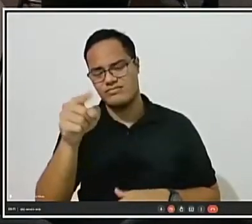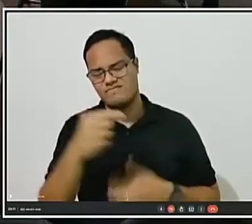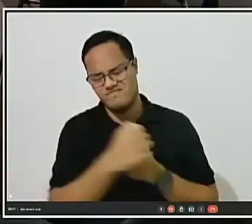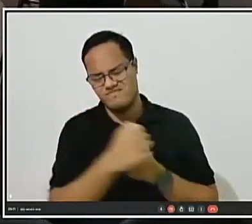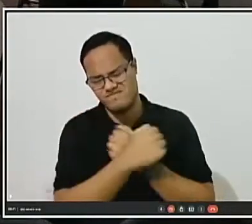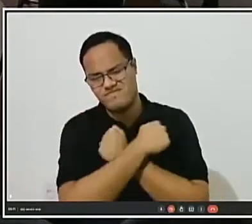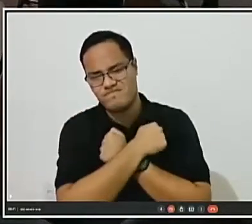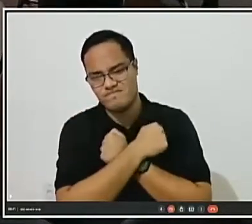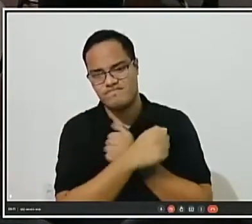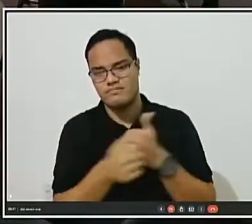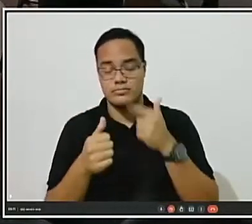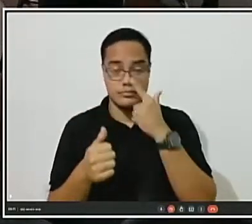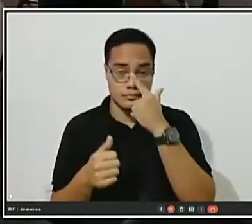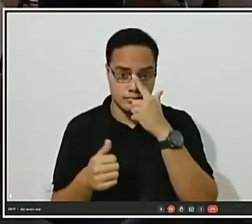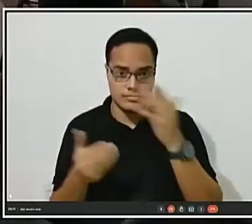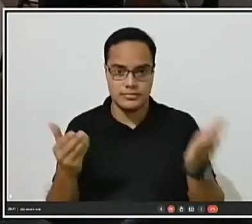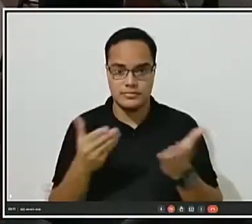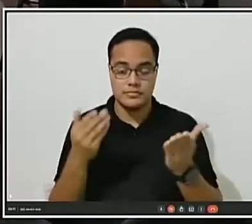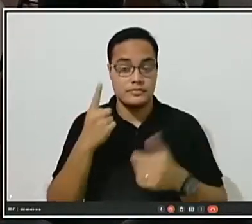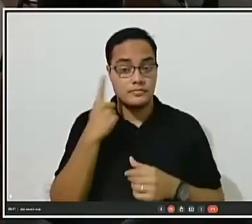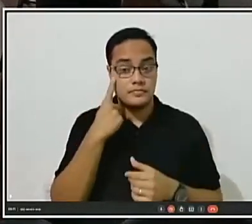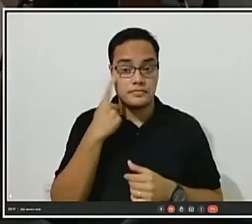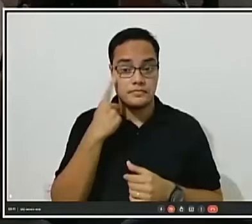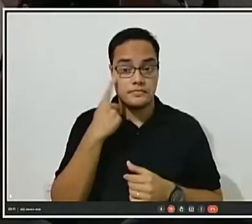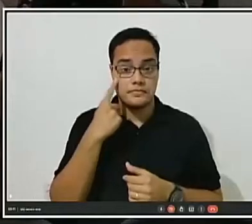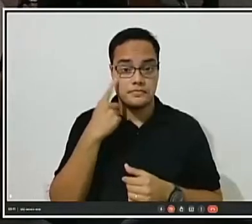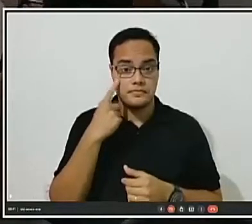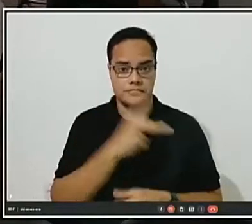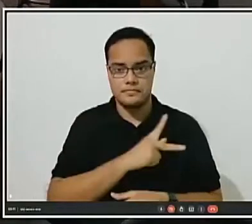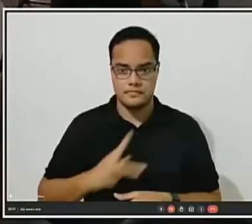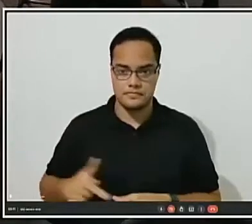Devolvo a presidência ao Cordovan de Belo Neto.